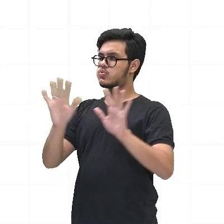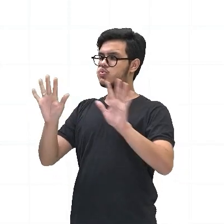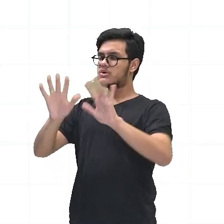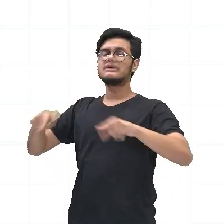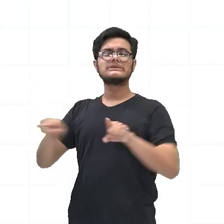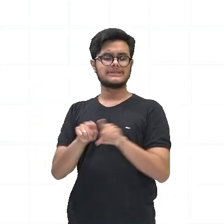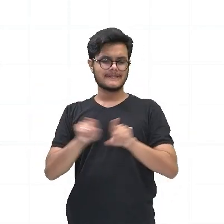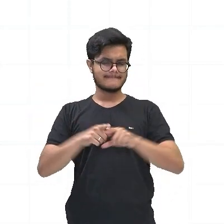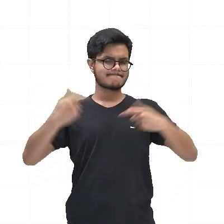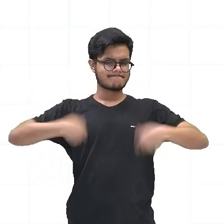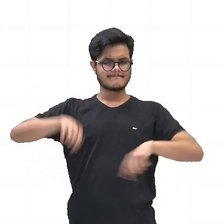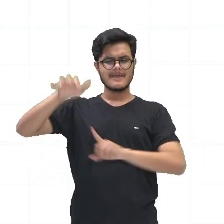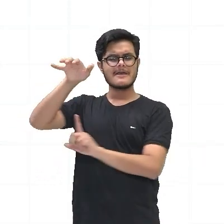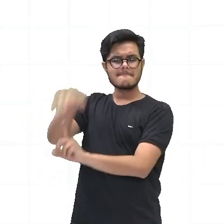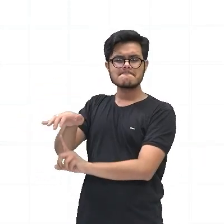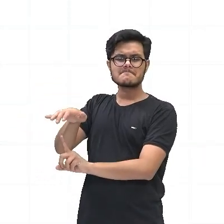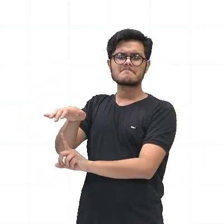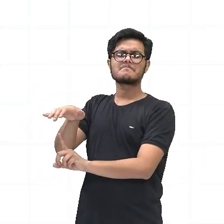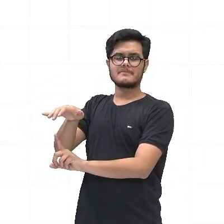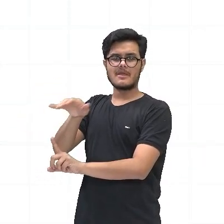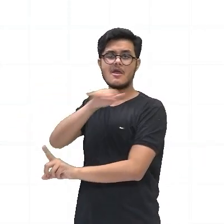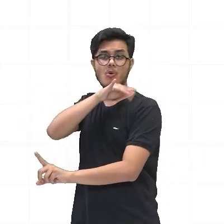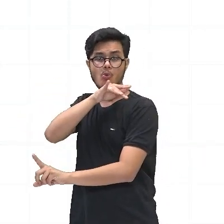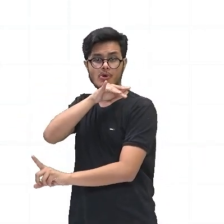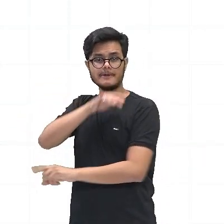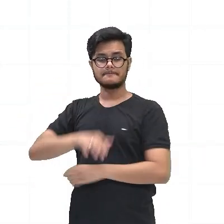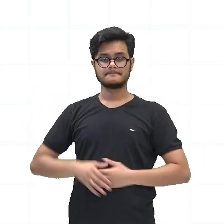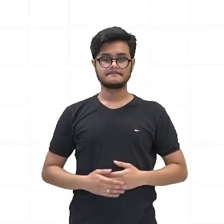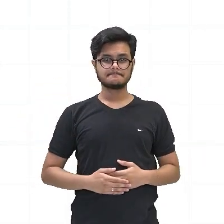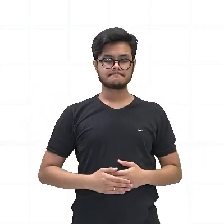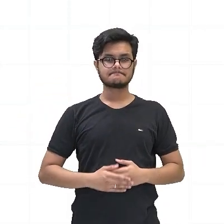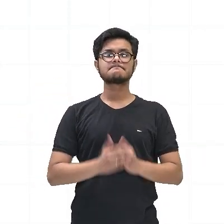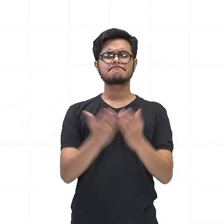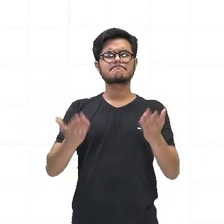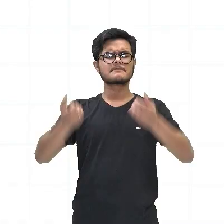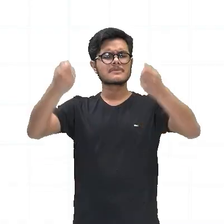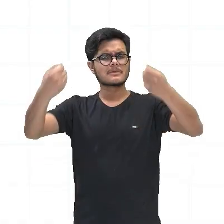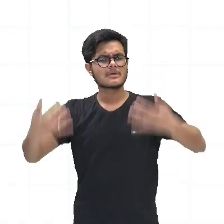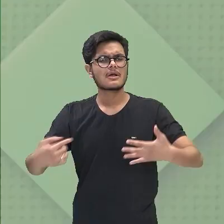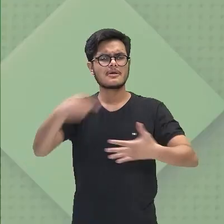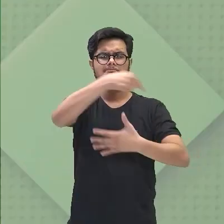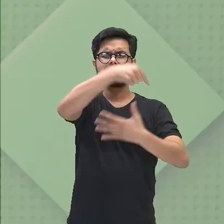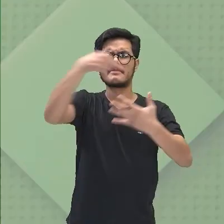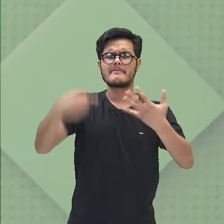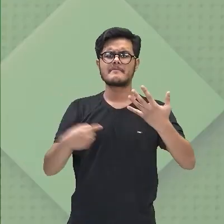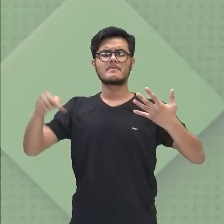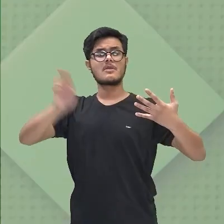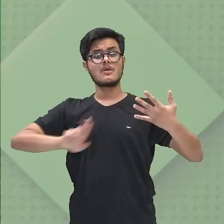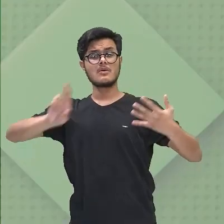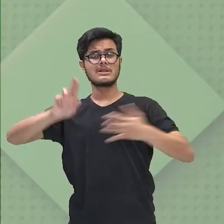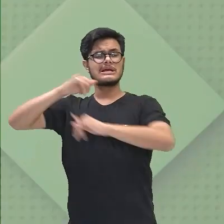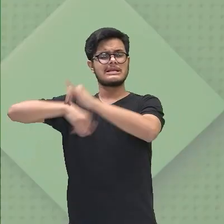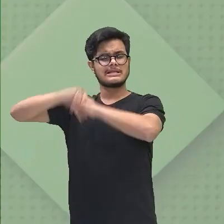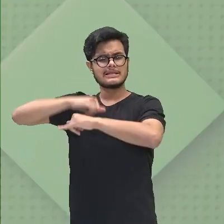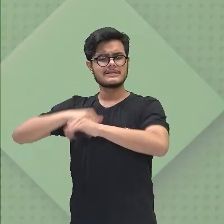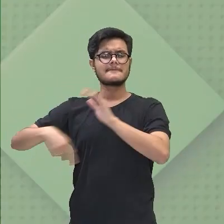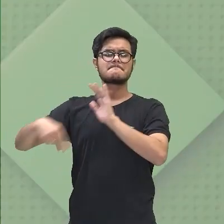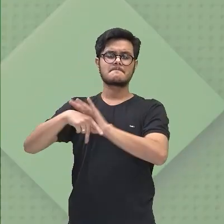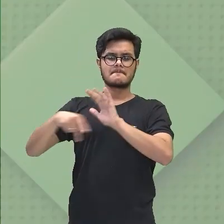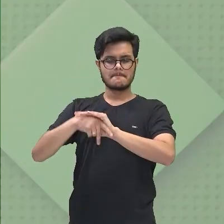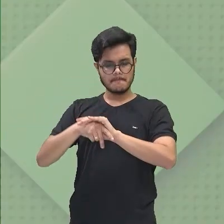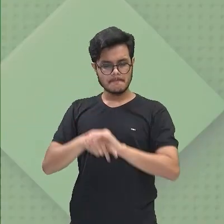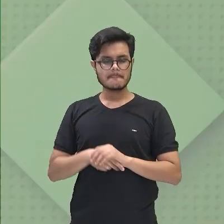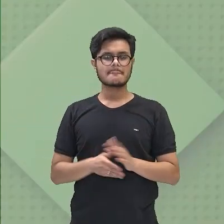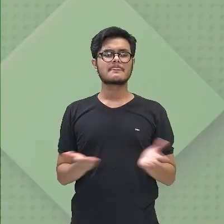aí prejudicial para o meio ambiente, certo? Então nós falamos aí um pouquinho sobre a geração de energia elétrica, né?